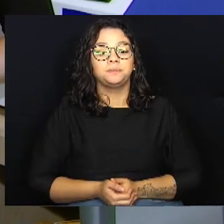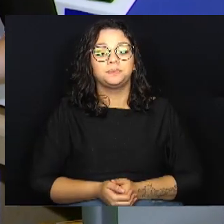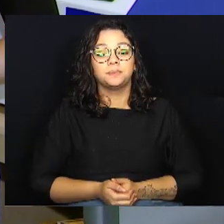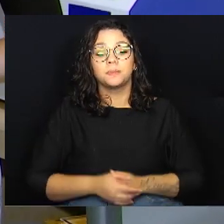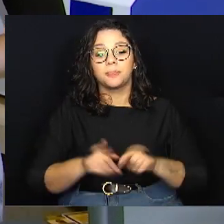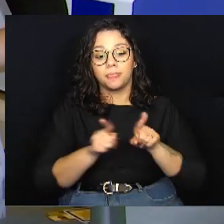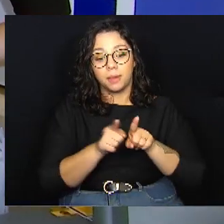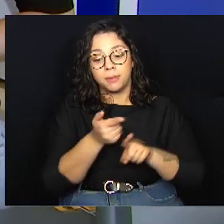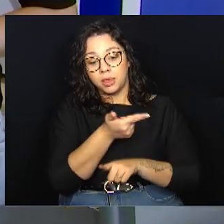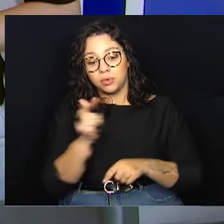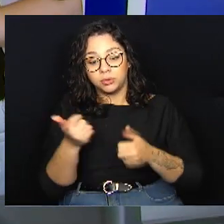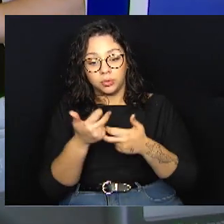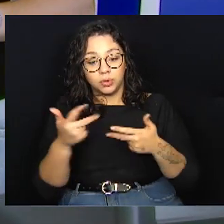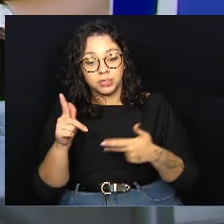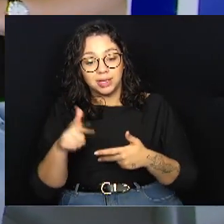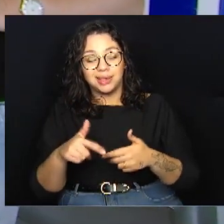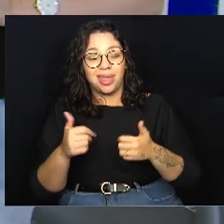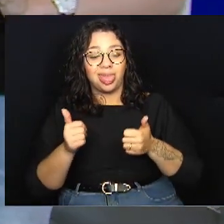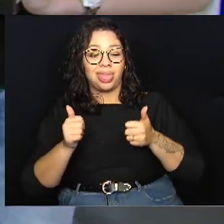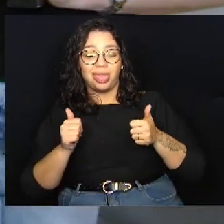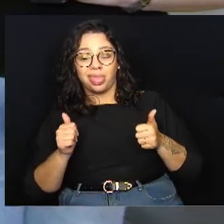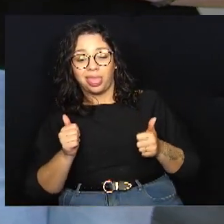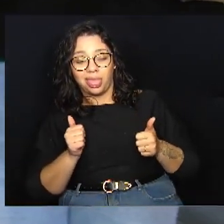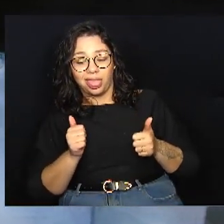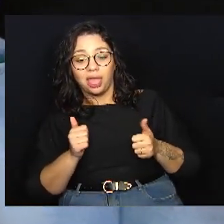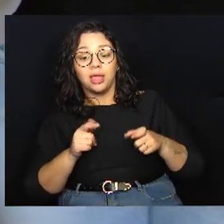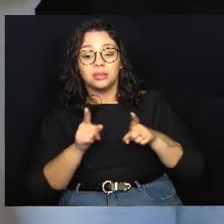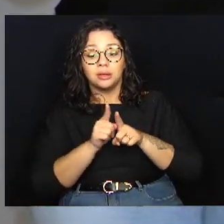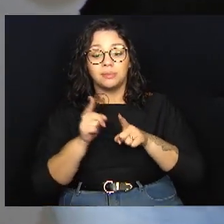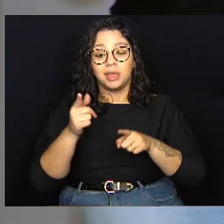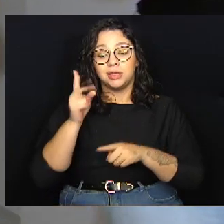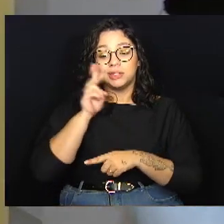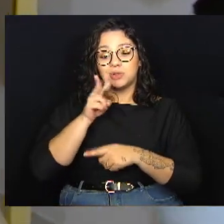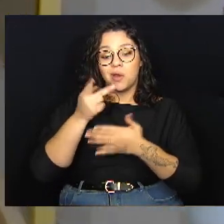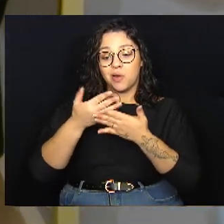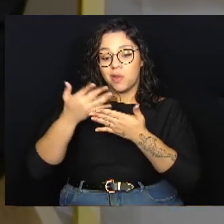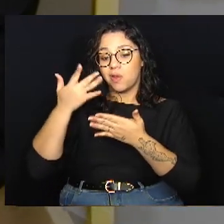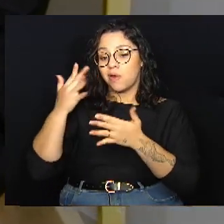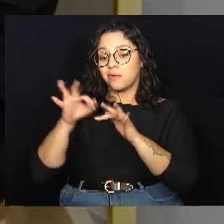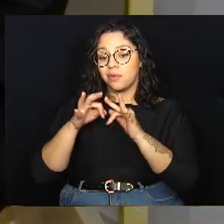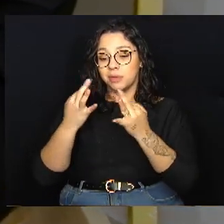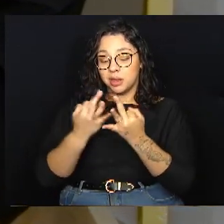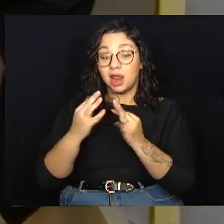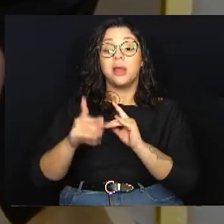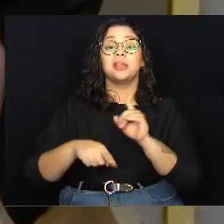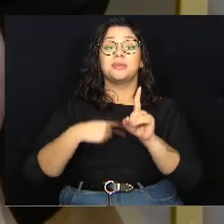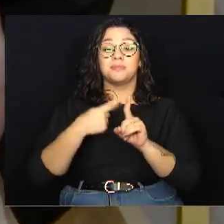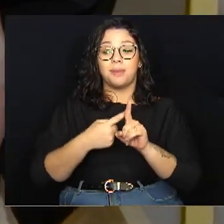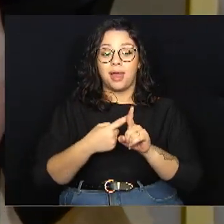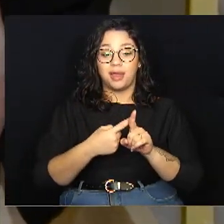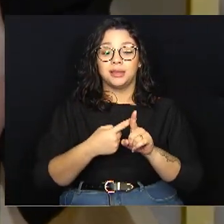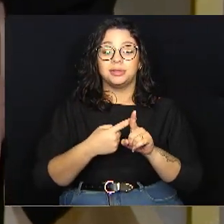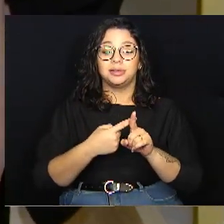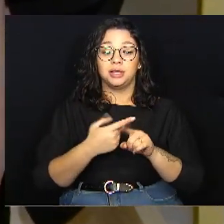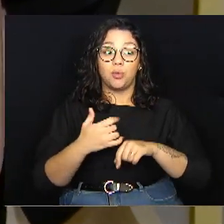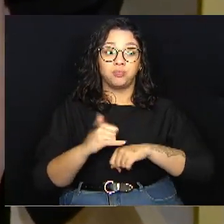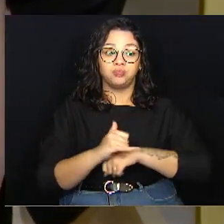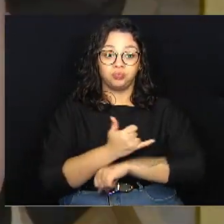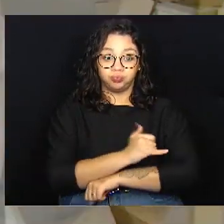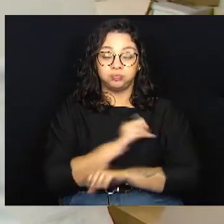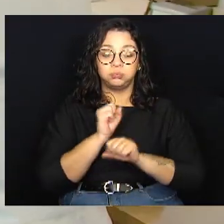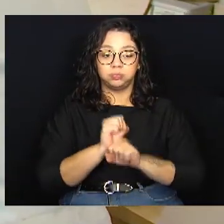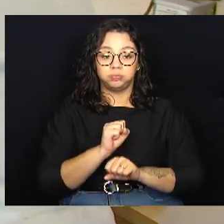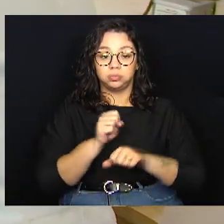outros fatores como sedentarismo, obesidade e histórico familiar podem ajudar no aparecimento das